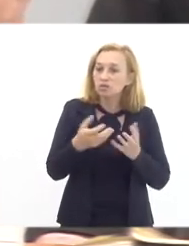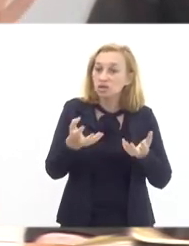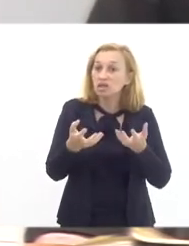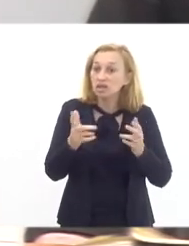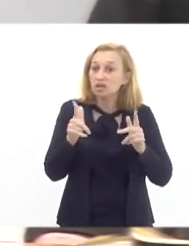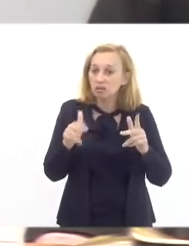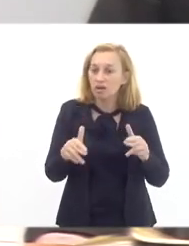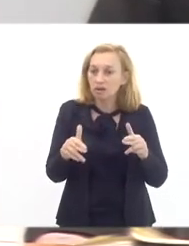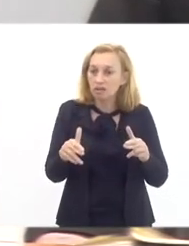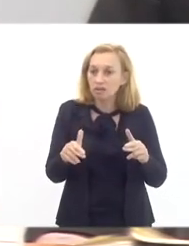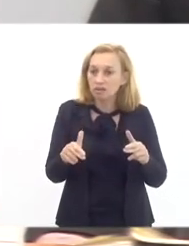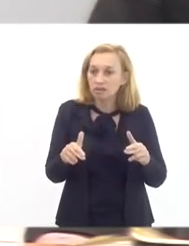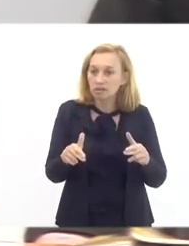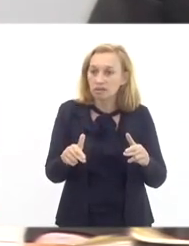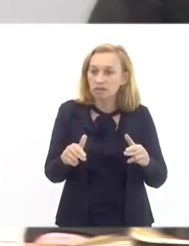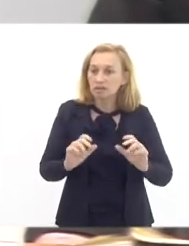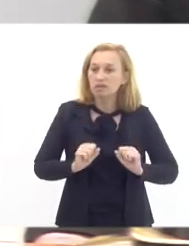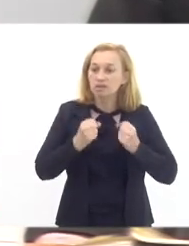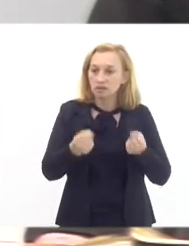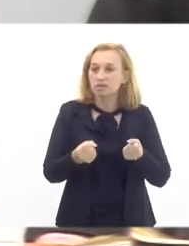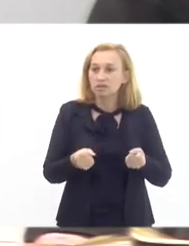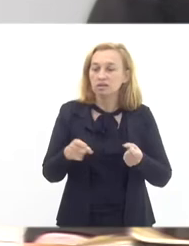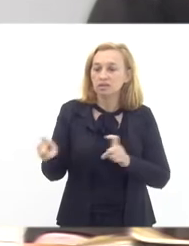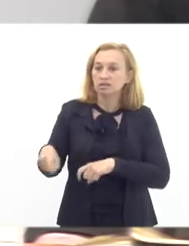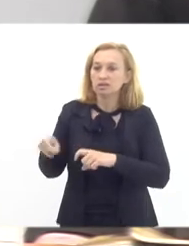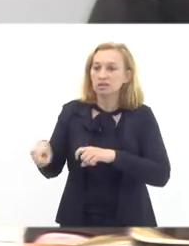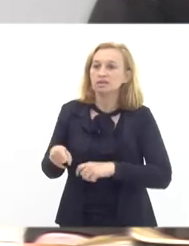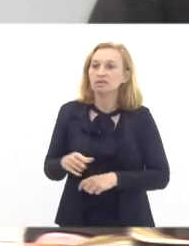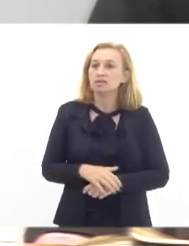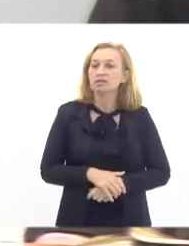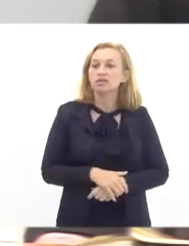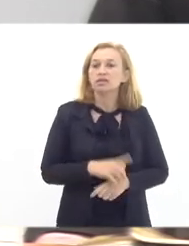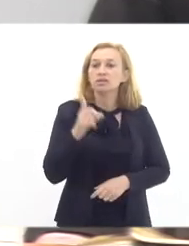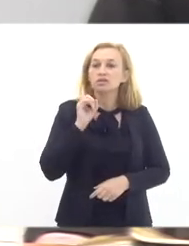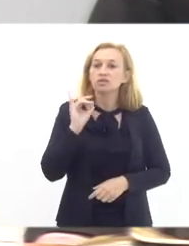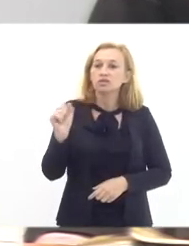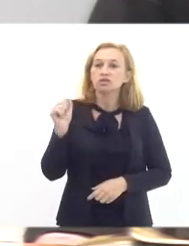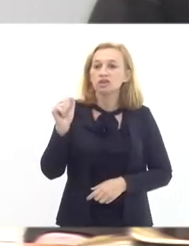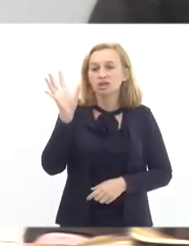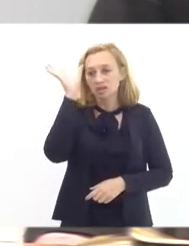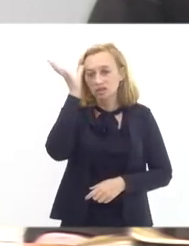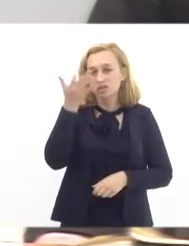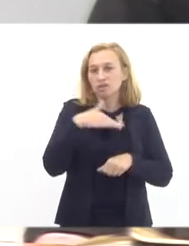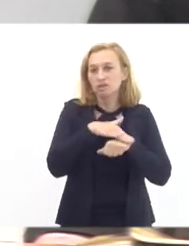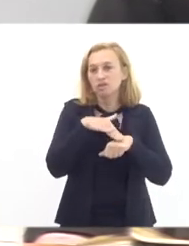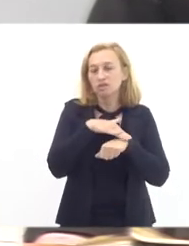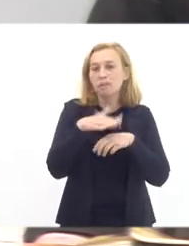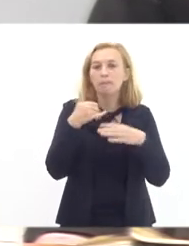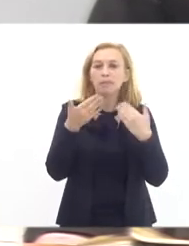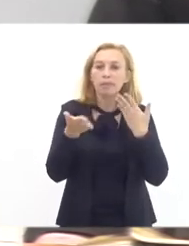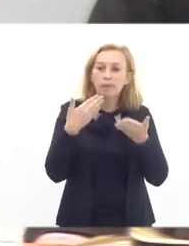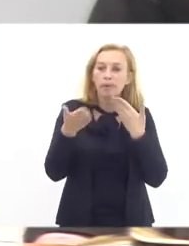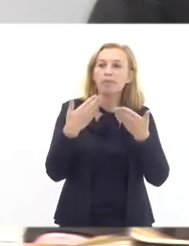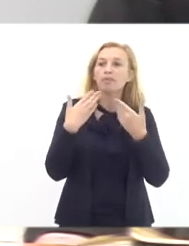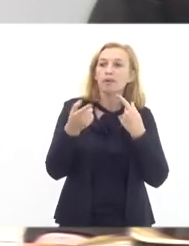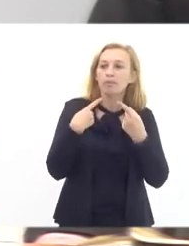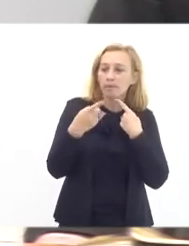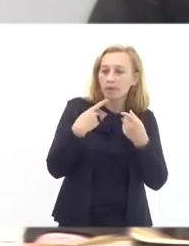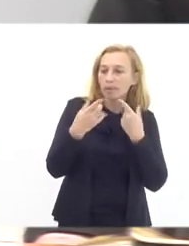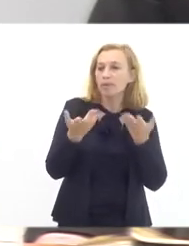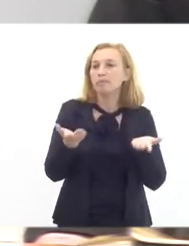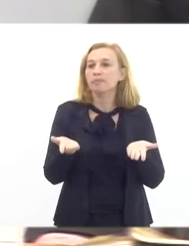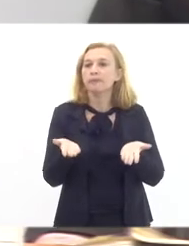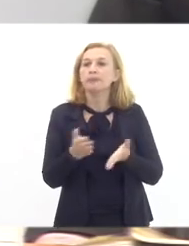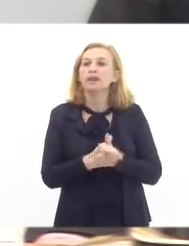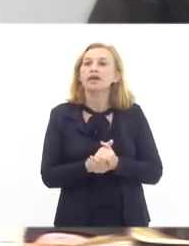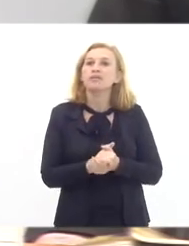coisa, todo mundo defendendo a Fazenda Colubandê. E aí um dia a gente resolveu conversar, bater um papo, estabelecer,